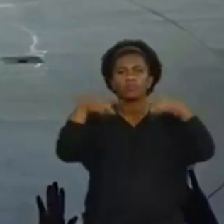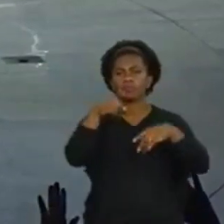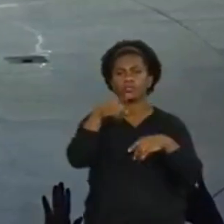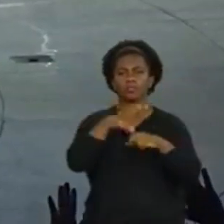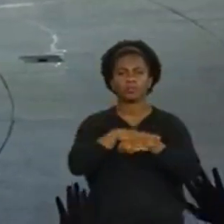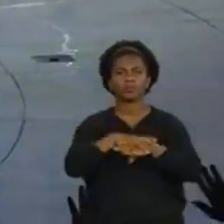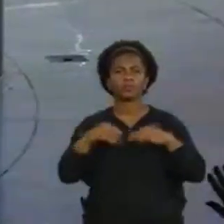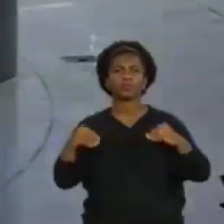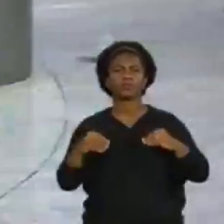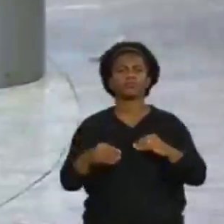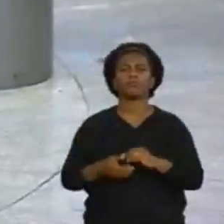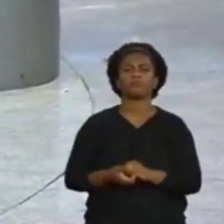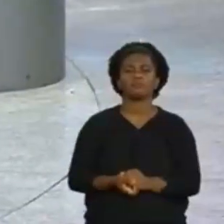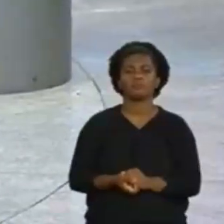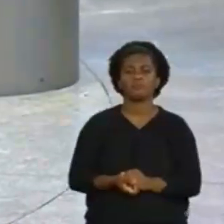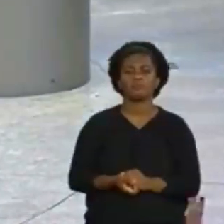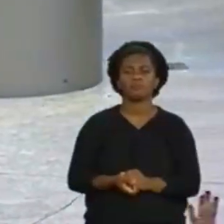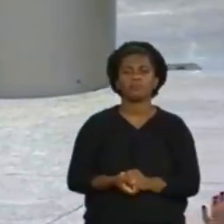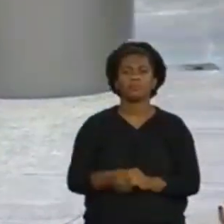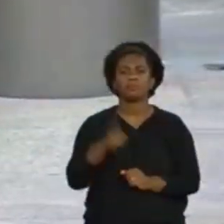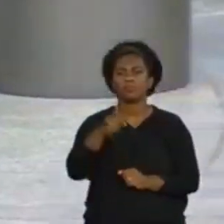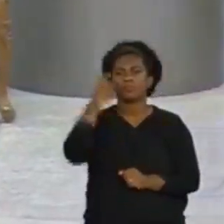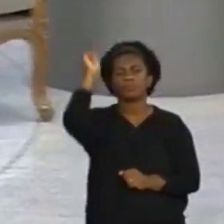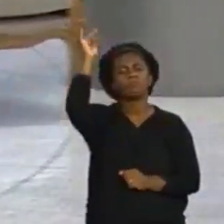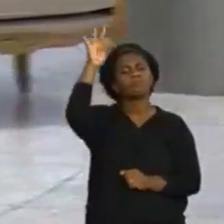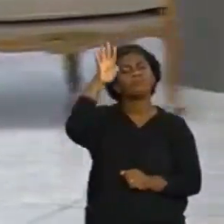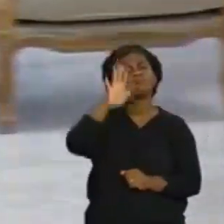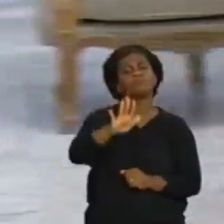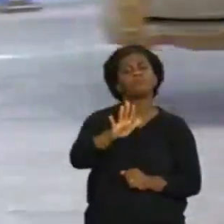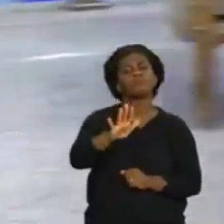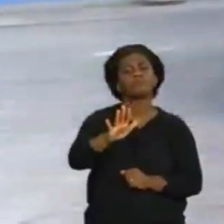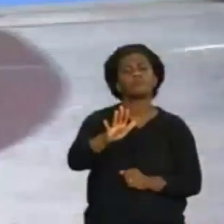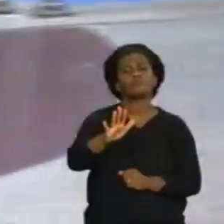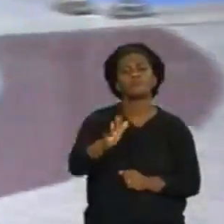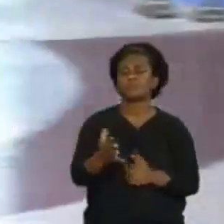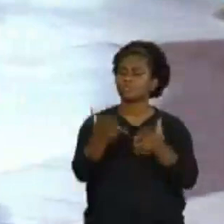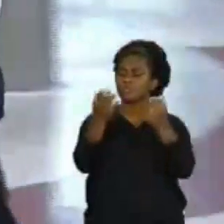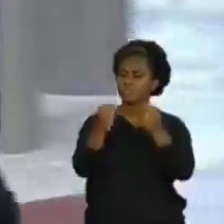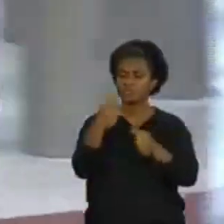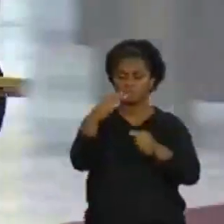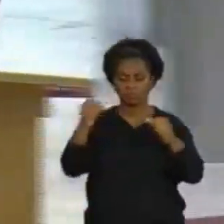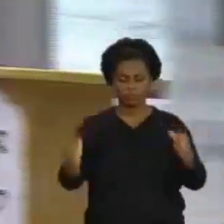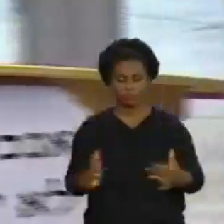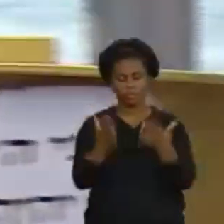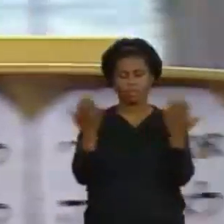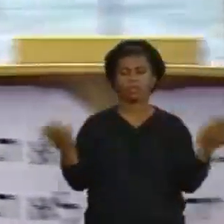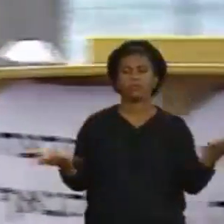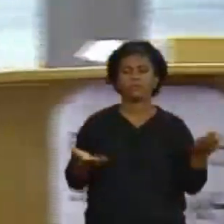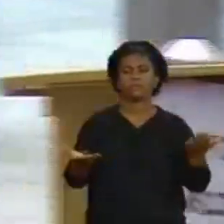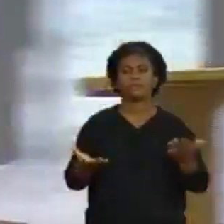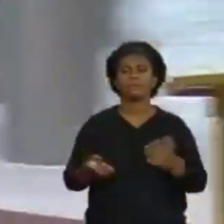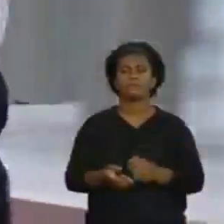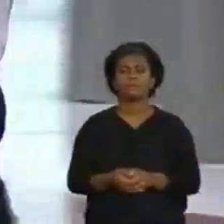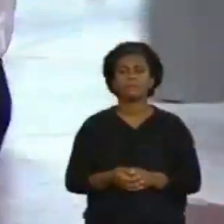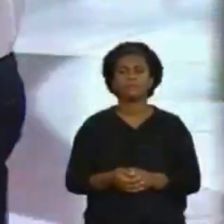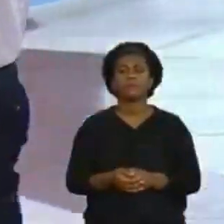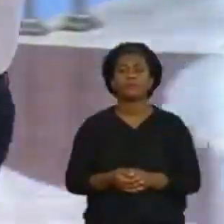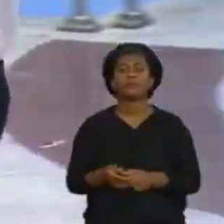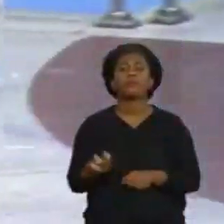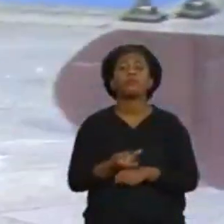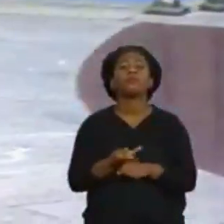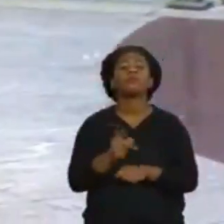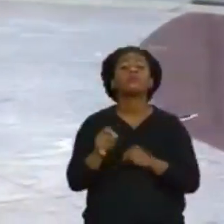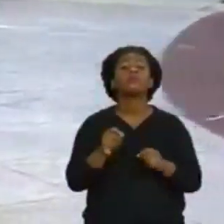curado. Seja abençoado. Receba seu milagre agora. Procure o que você